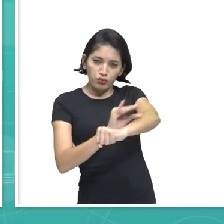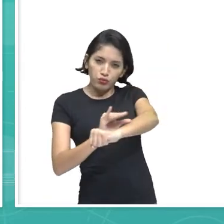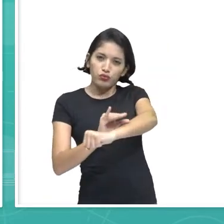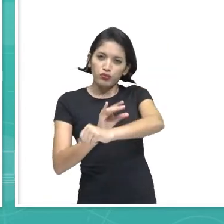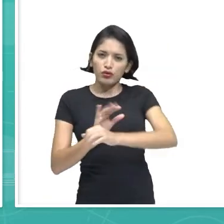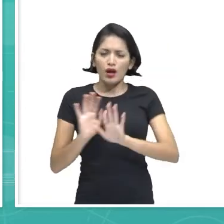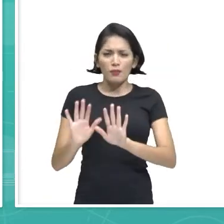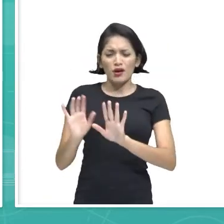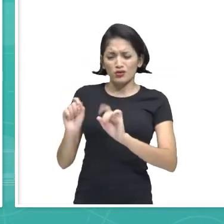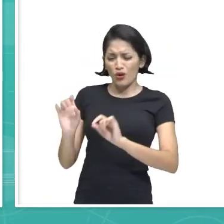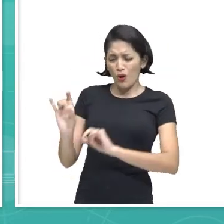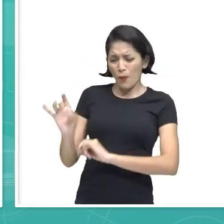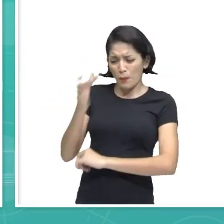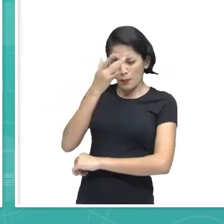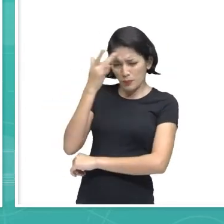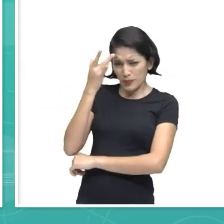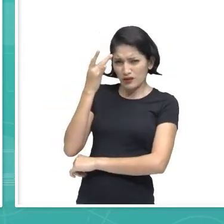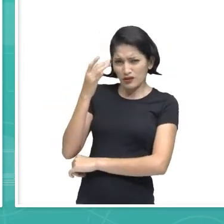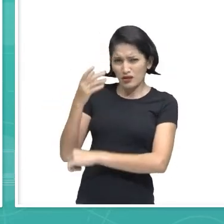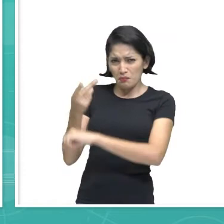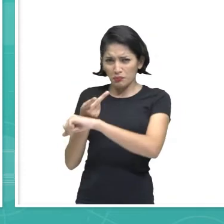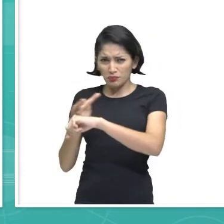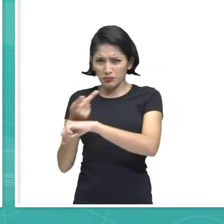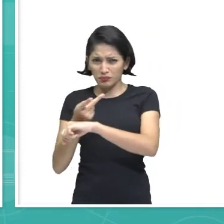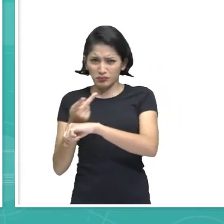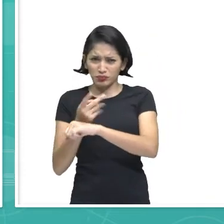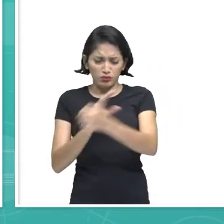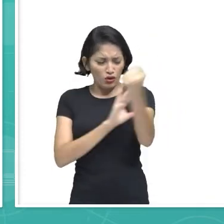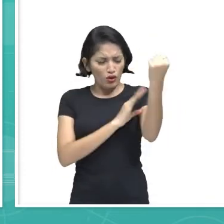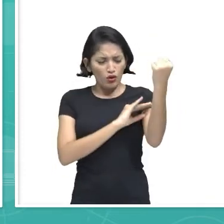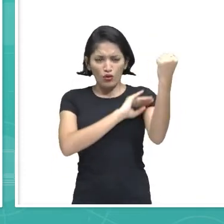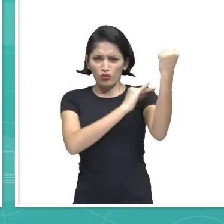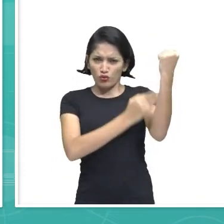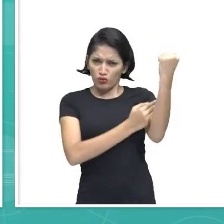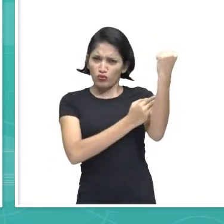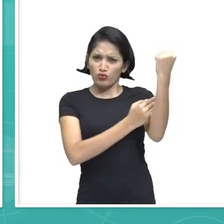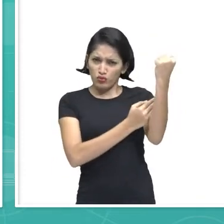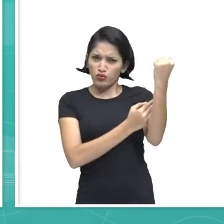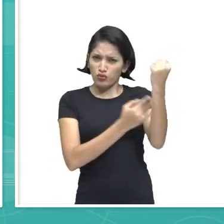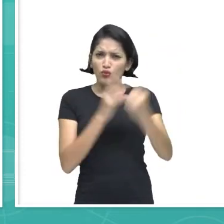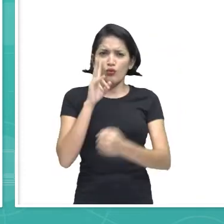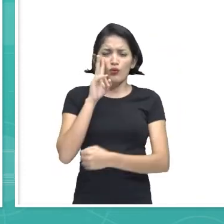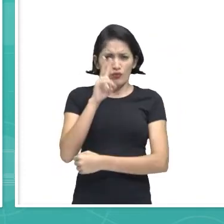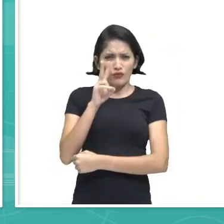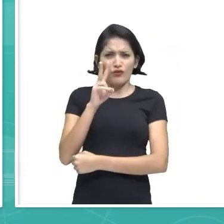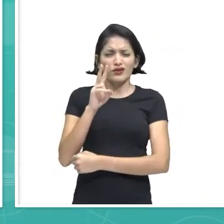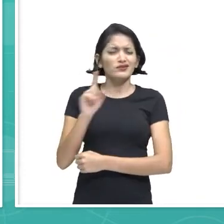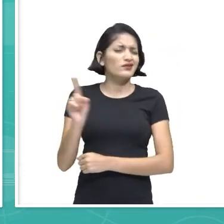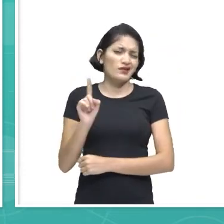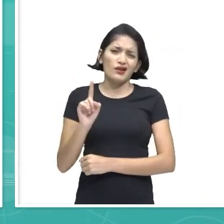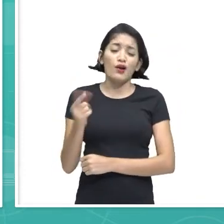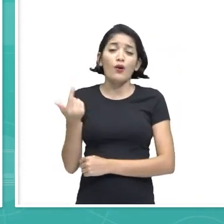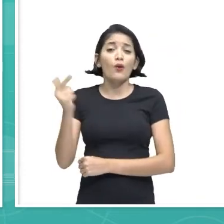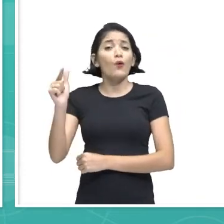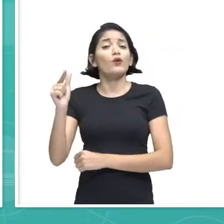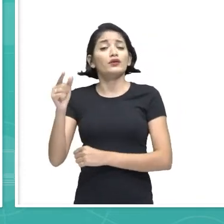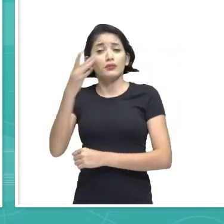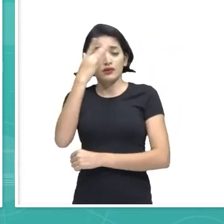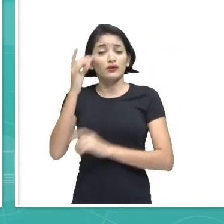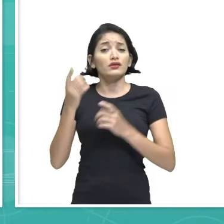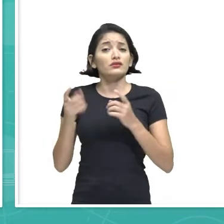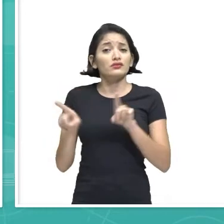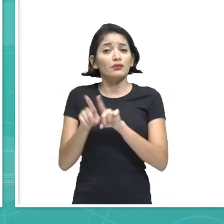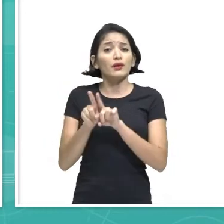Mas só que para quem procura o músculo, para que o músculo cresça, professora? Não. As pessoas que